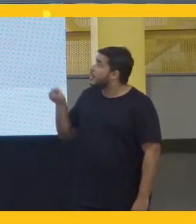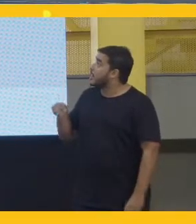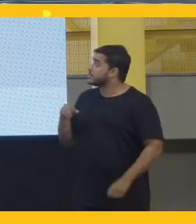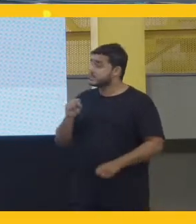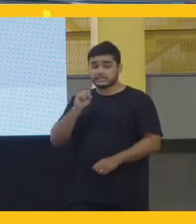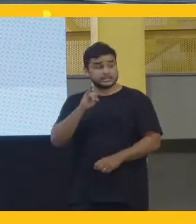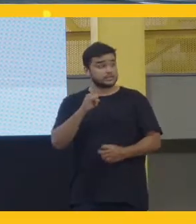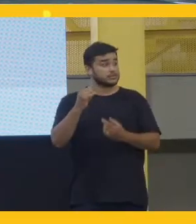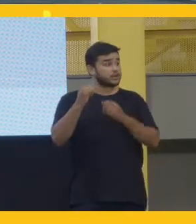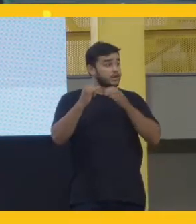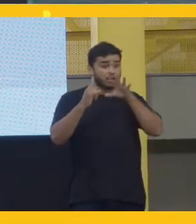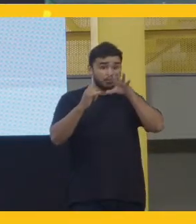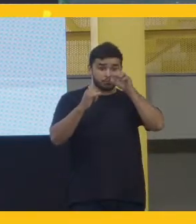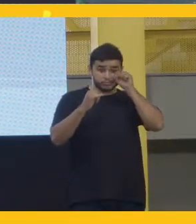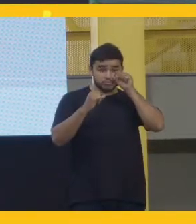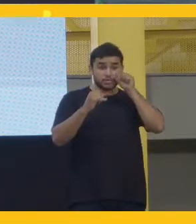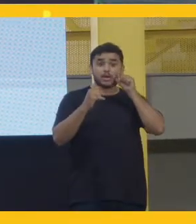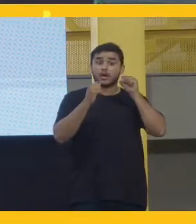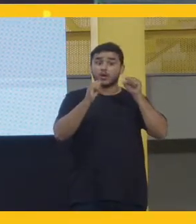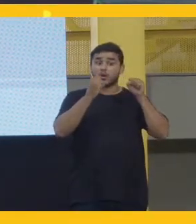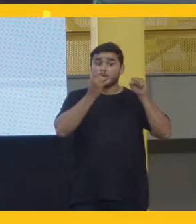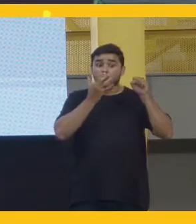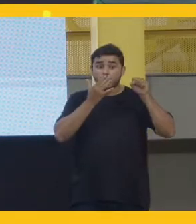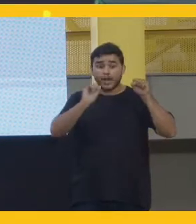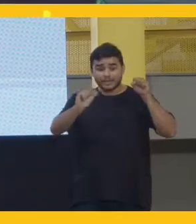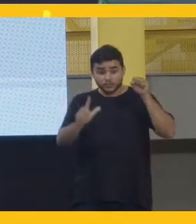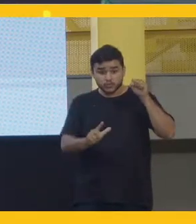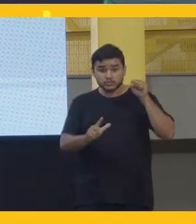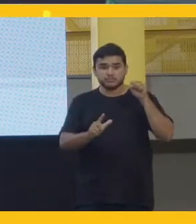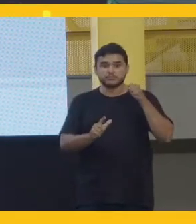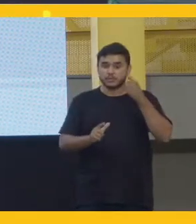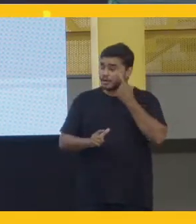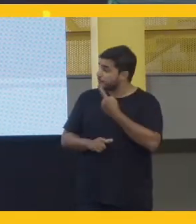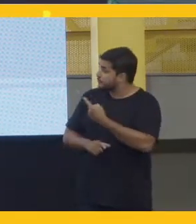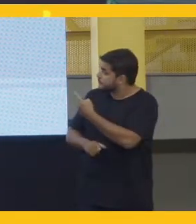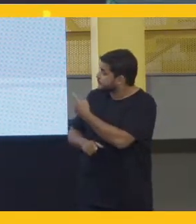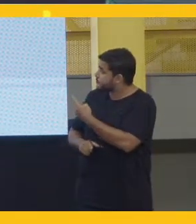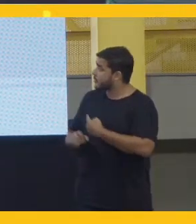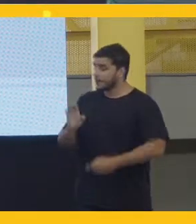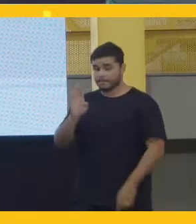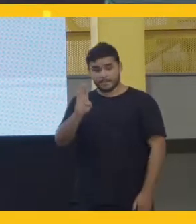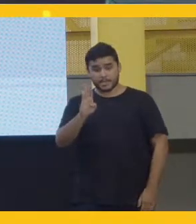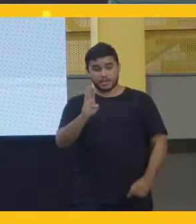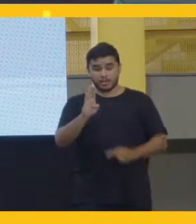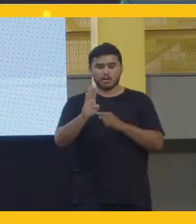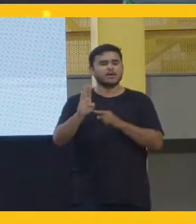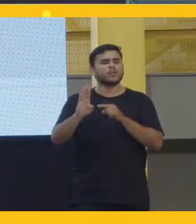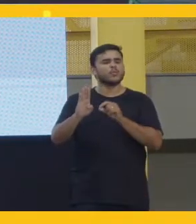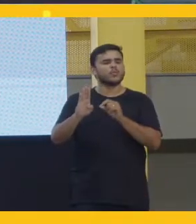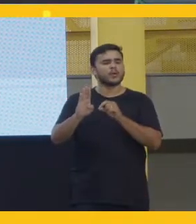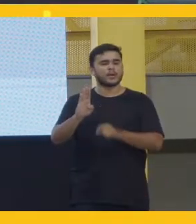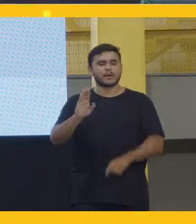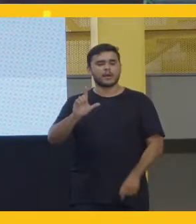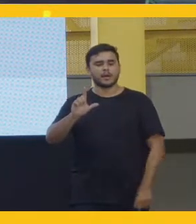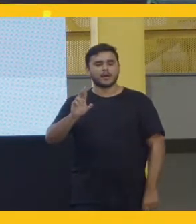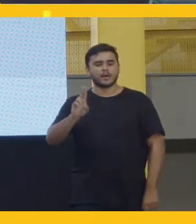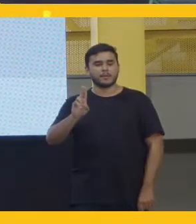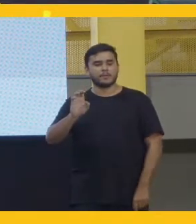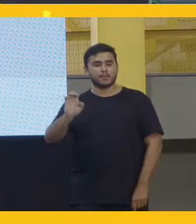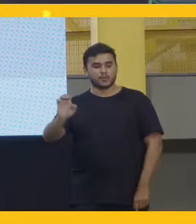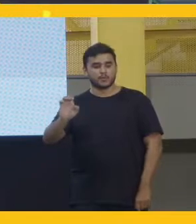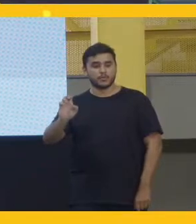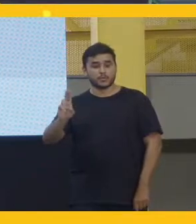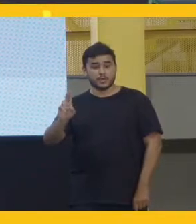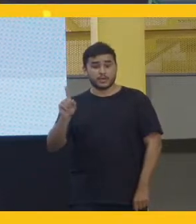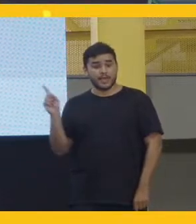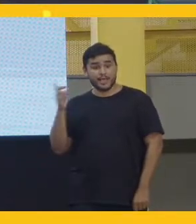olhos, vai ativar em 100% o cone blue, mas não vai ativar nem o red, nem o